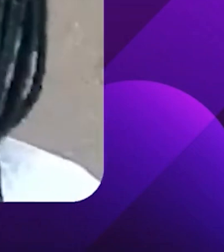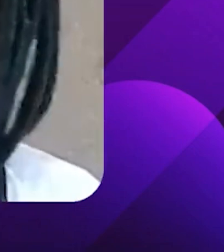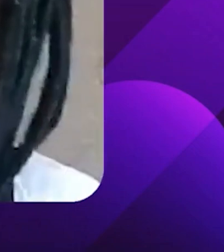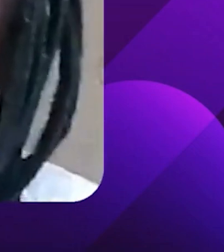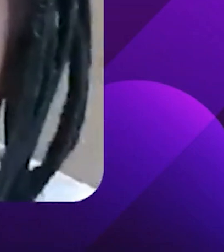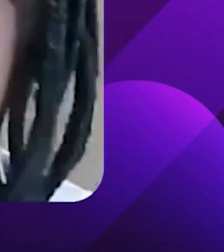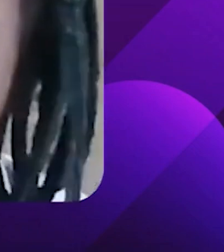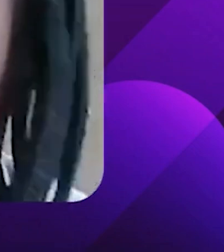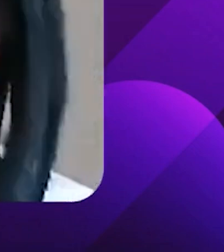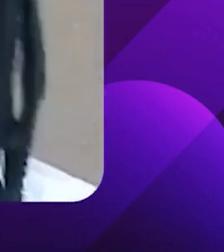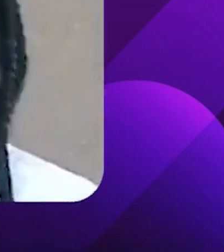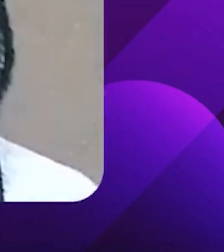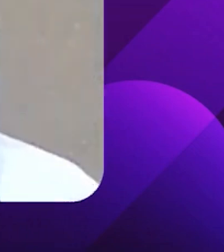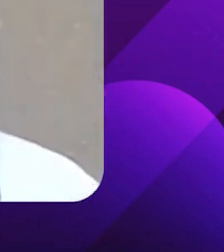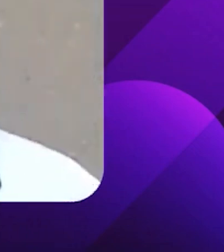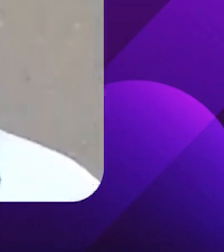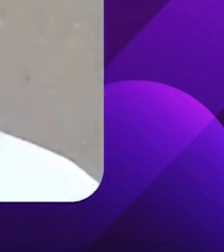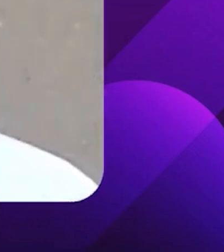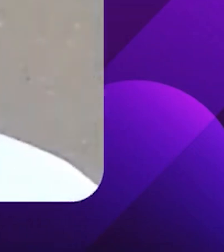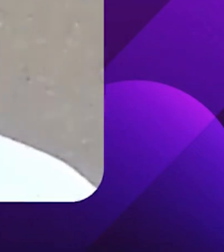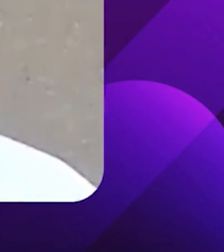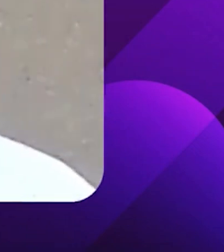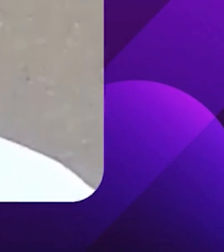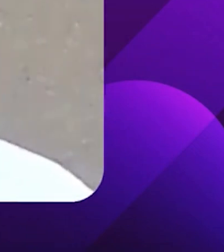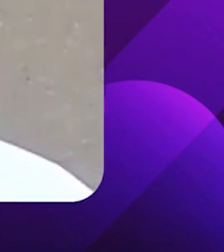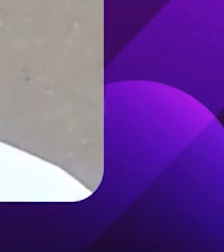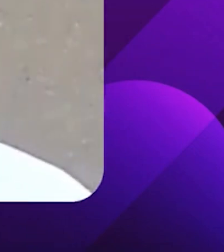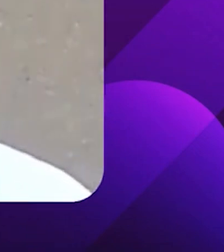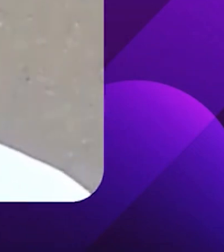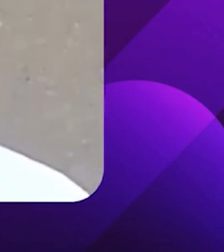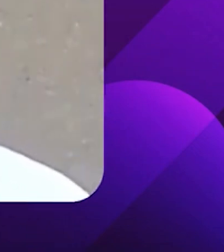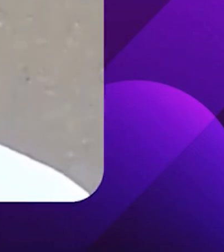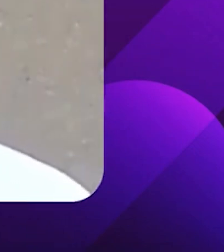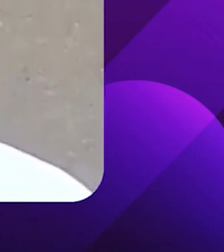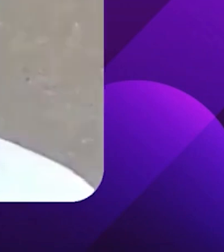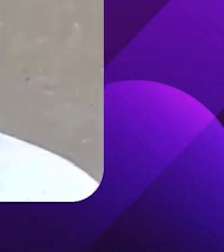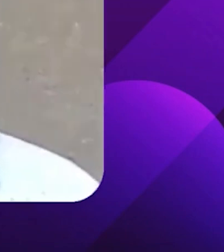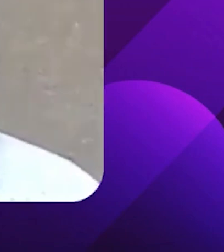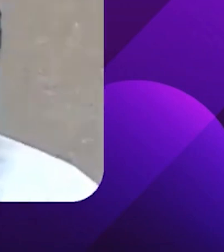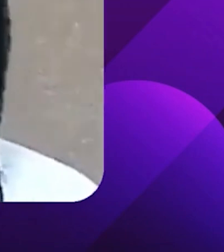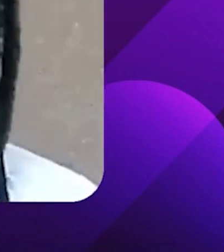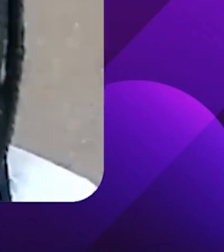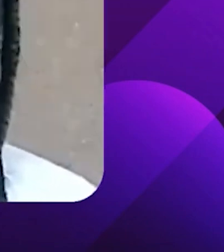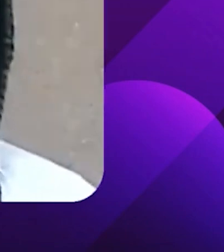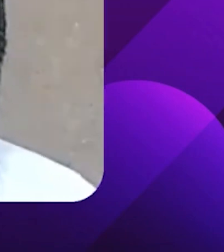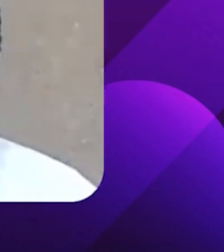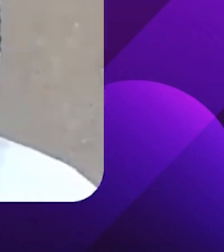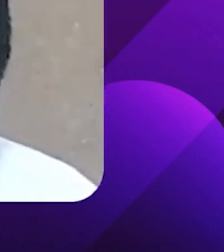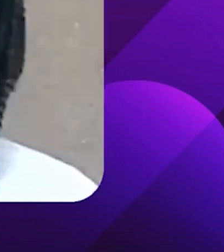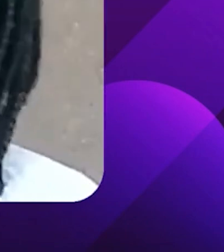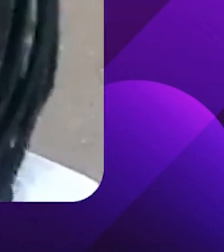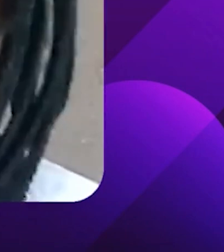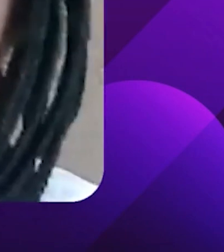sedimentado, ele é muito assegurado dentro dos espaços de terreiro, que sempre fossem espaços políticos. E esses espaços políticos